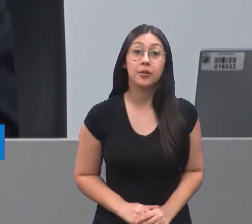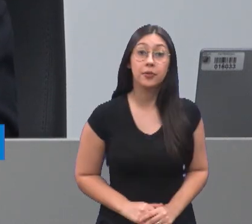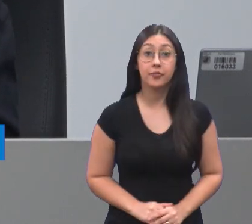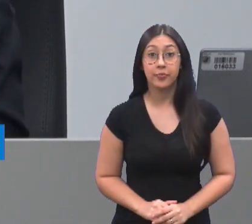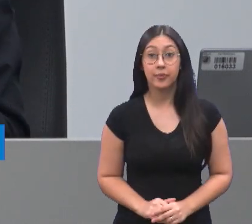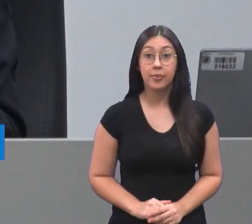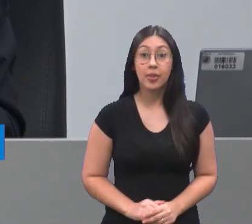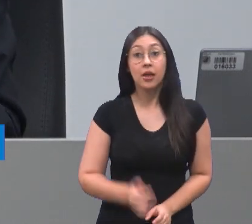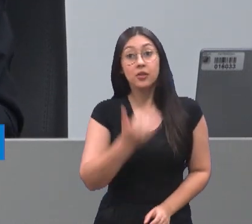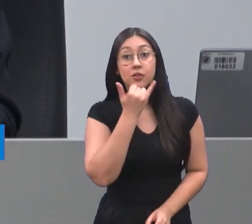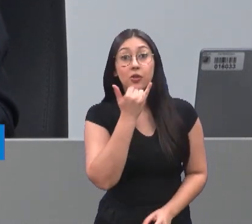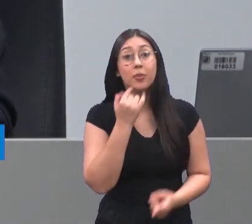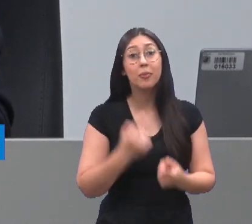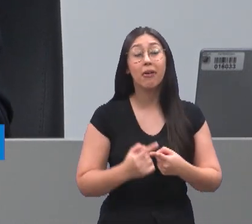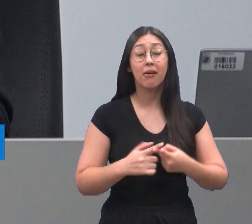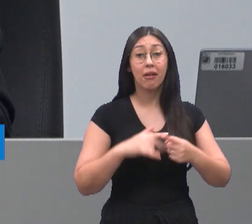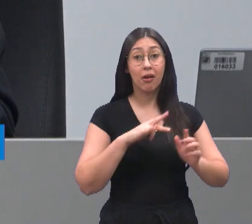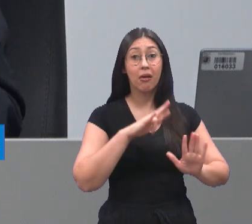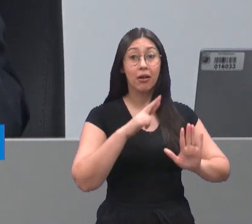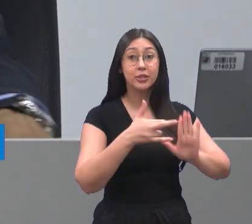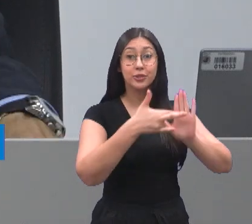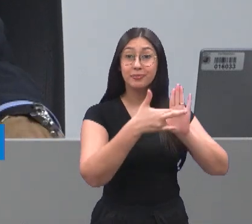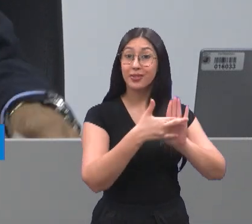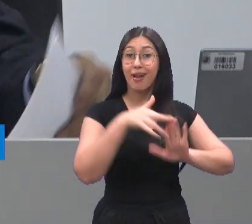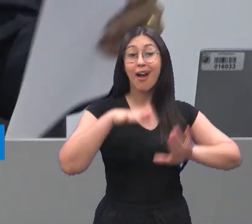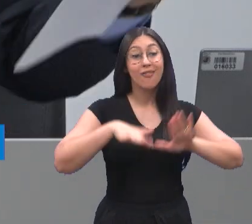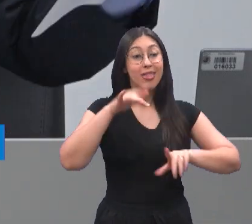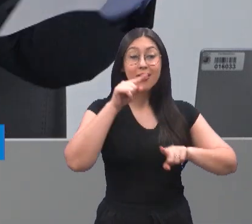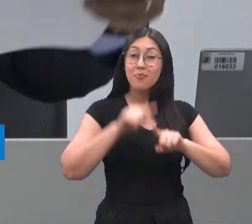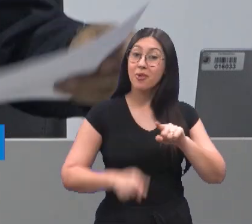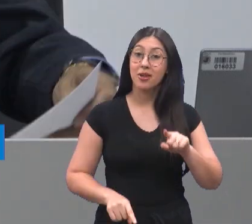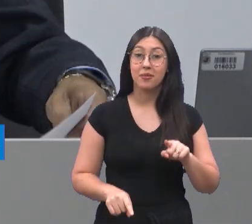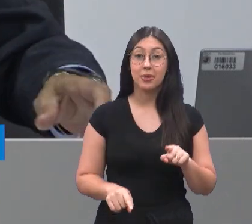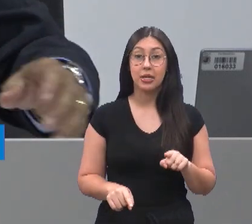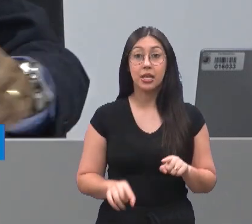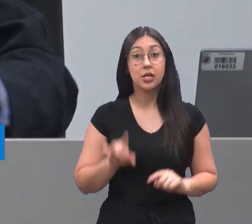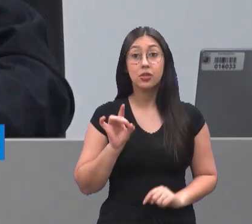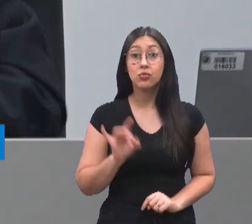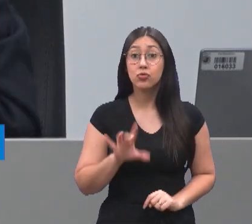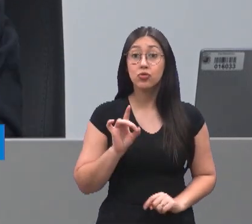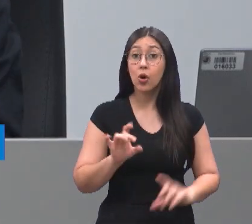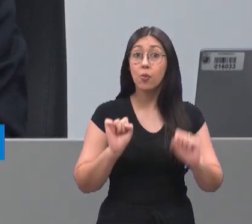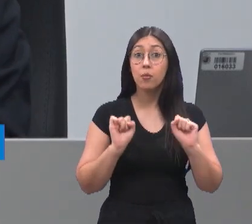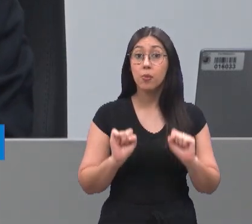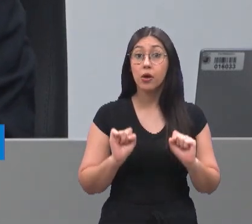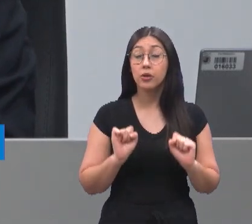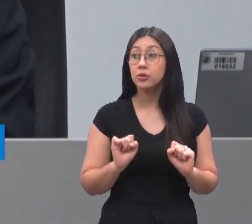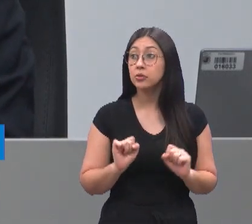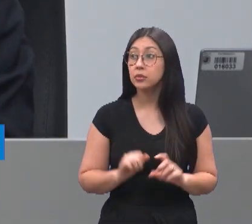não permite, só para quando é...